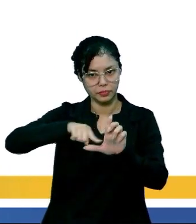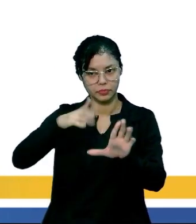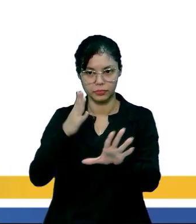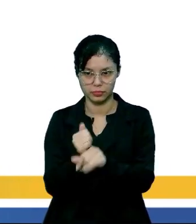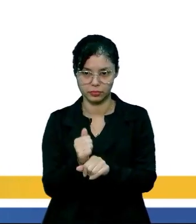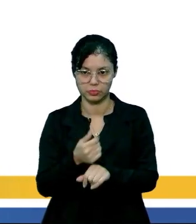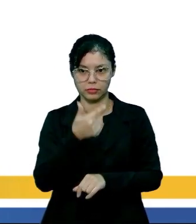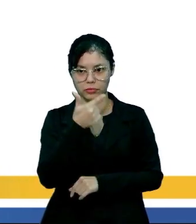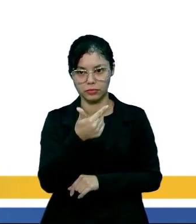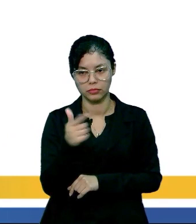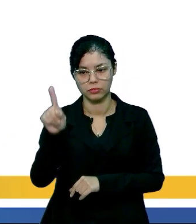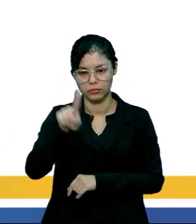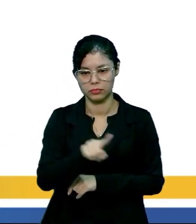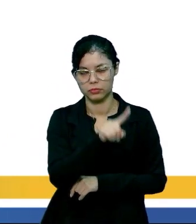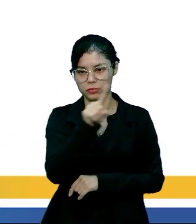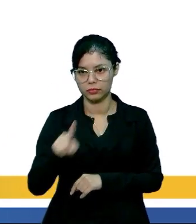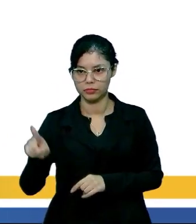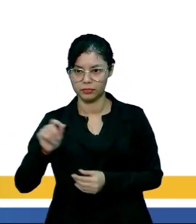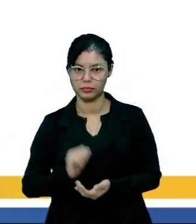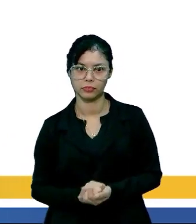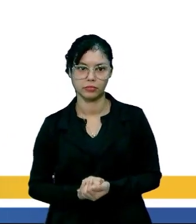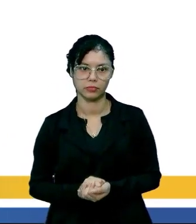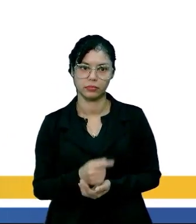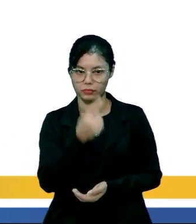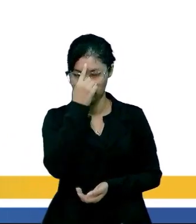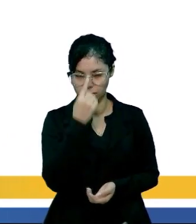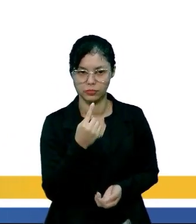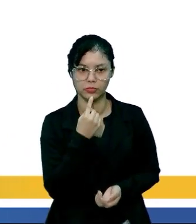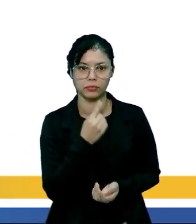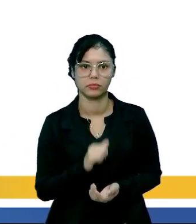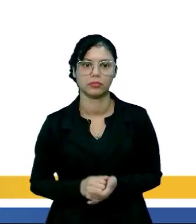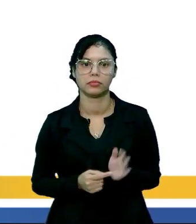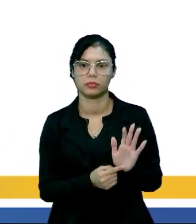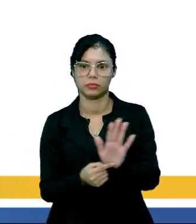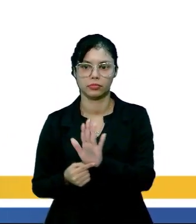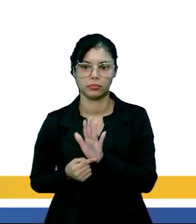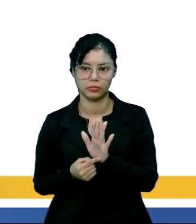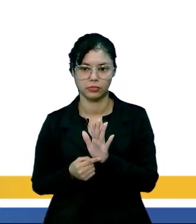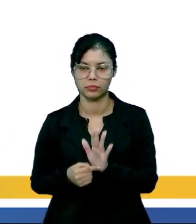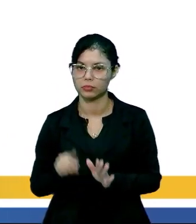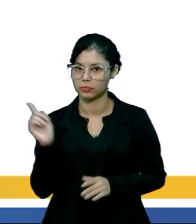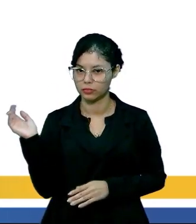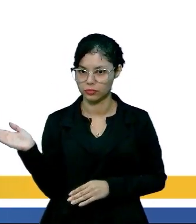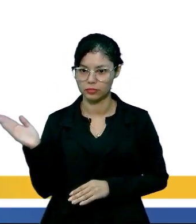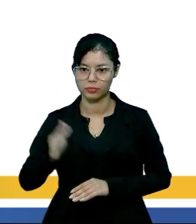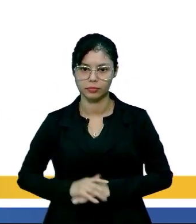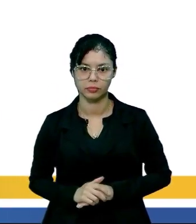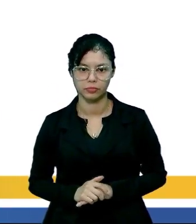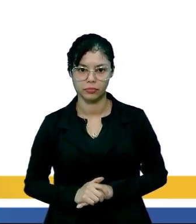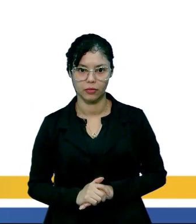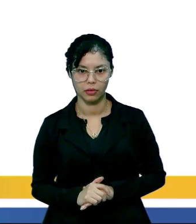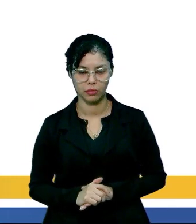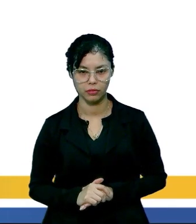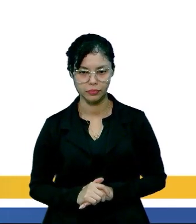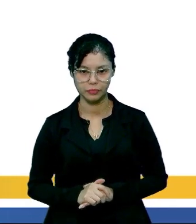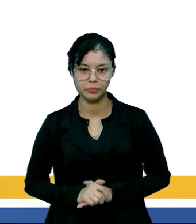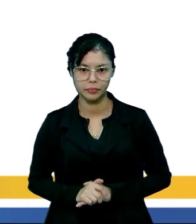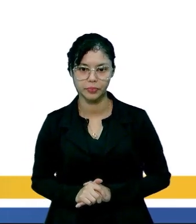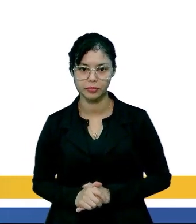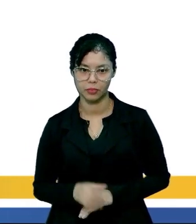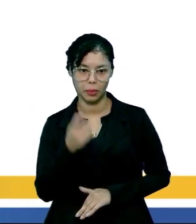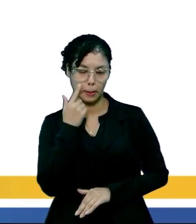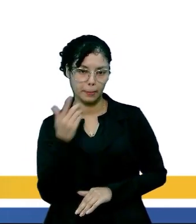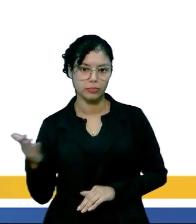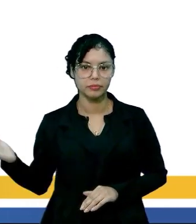o ângulo visual 2α, a figura ilustra essa situação.